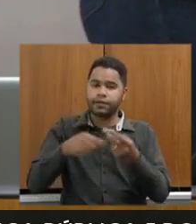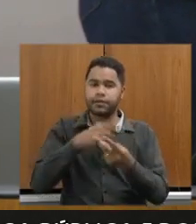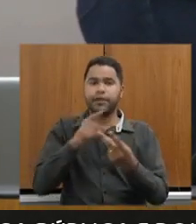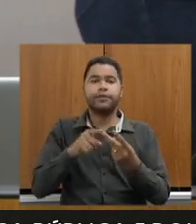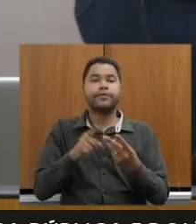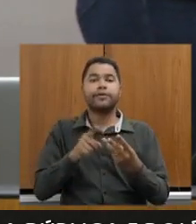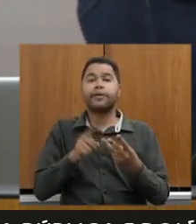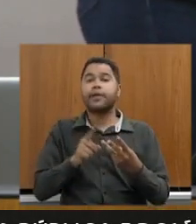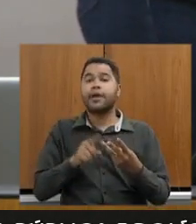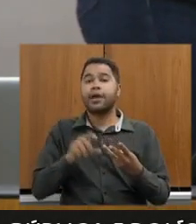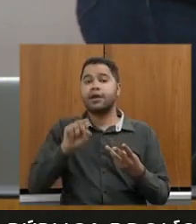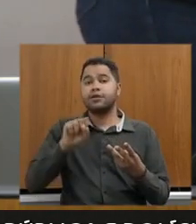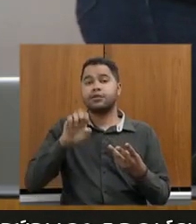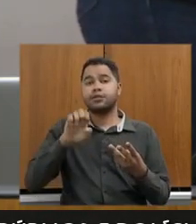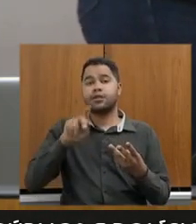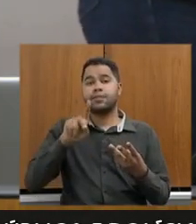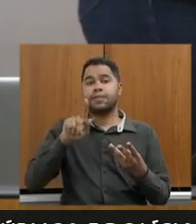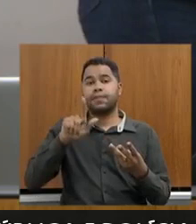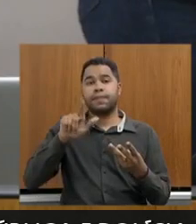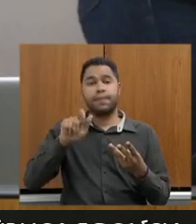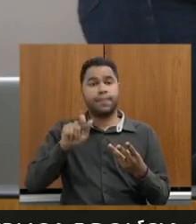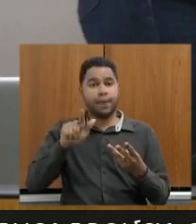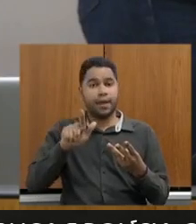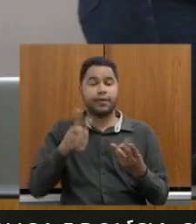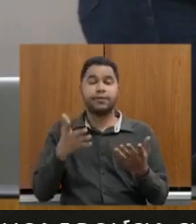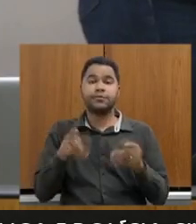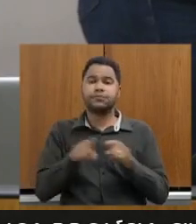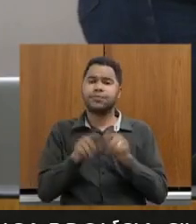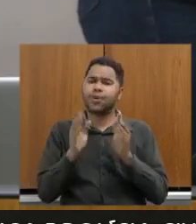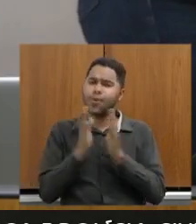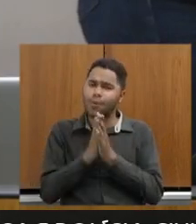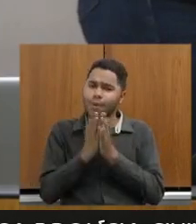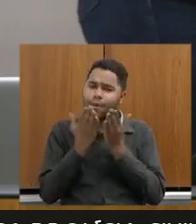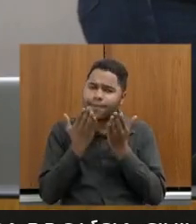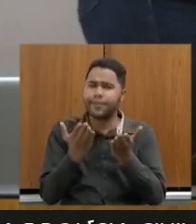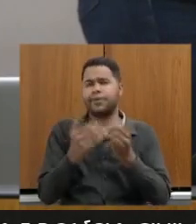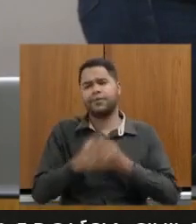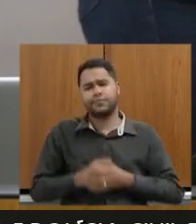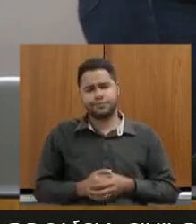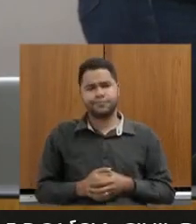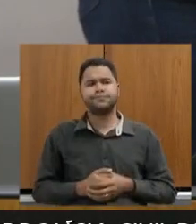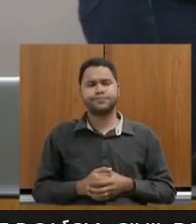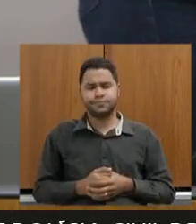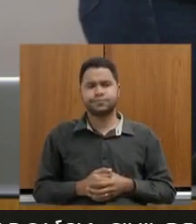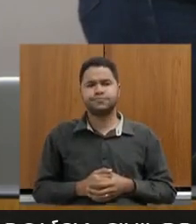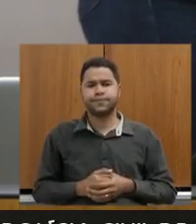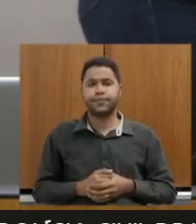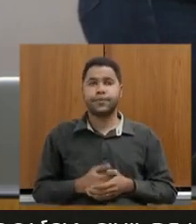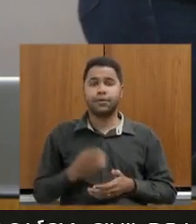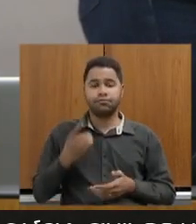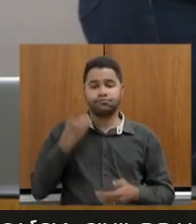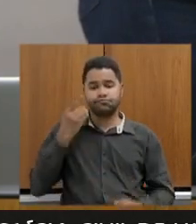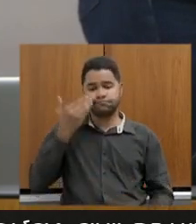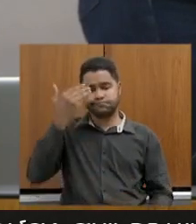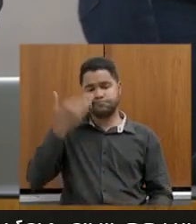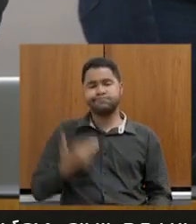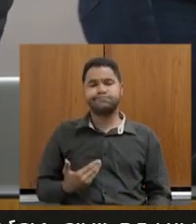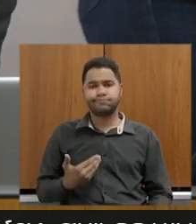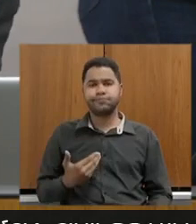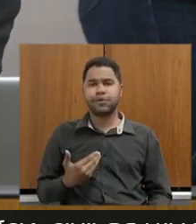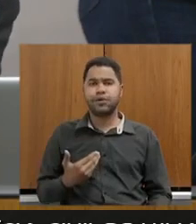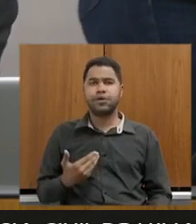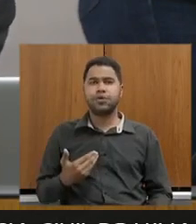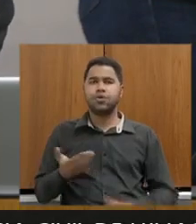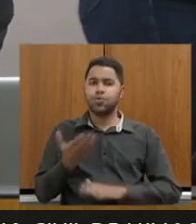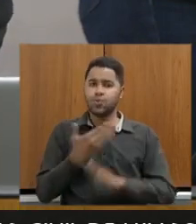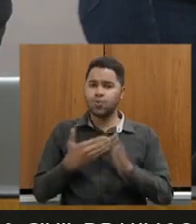Seplag utilizando então fica aqui as duas primeiras pegou teu apelo também desse Deputado que tudo